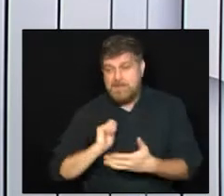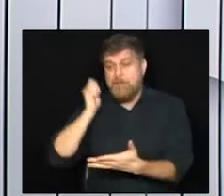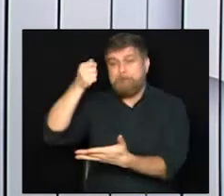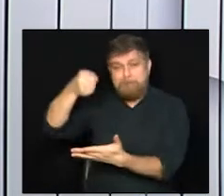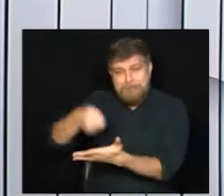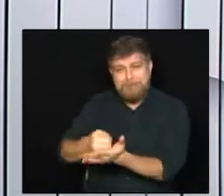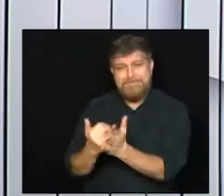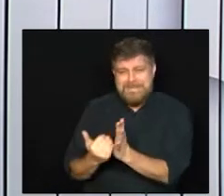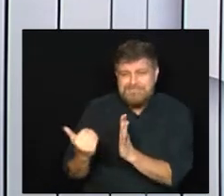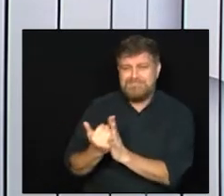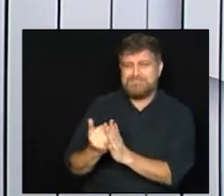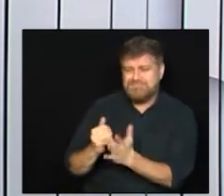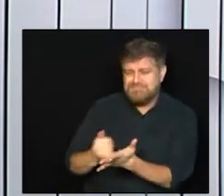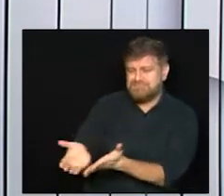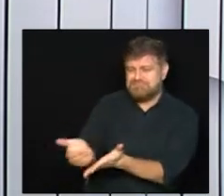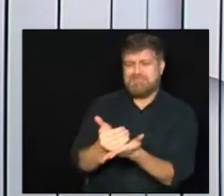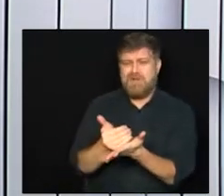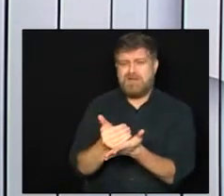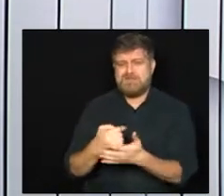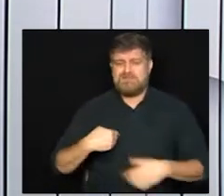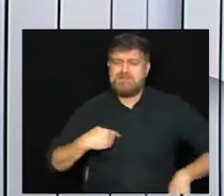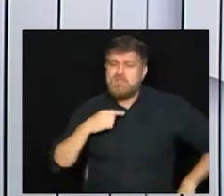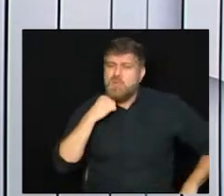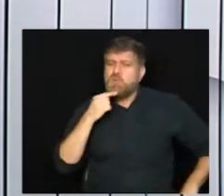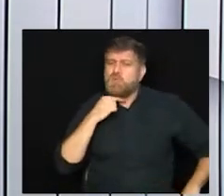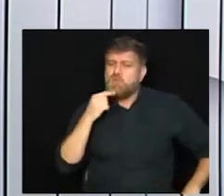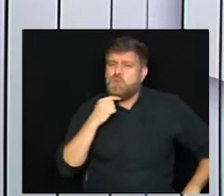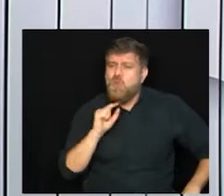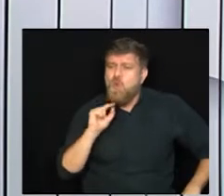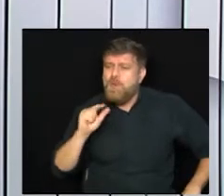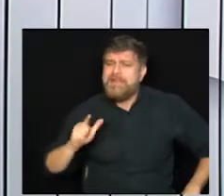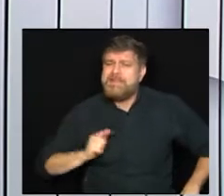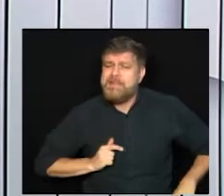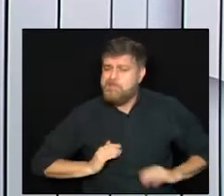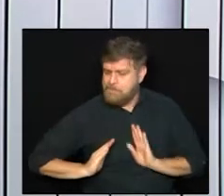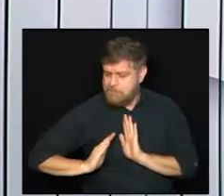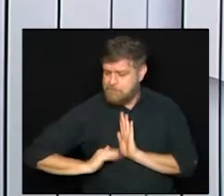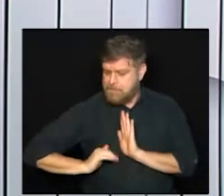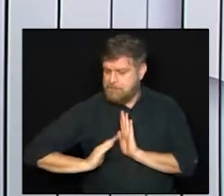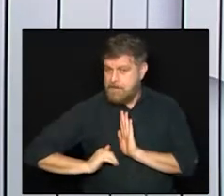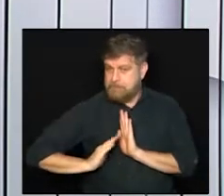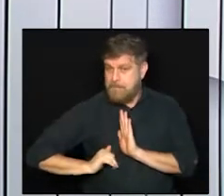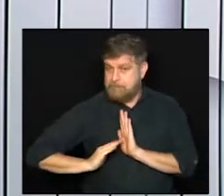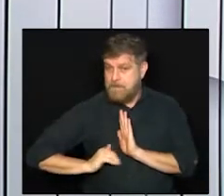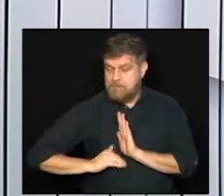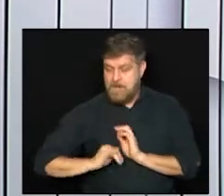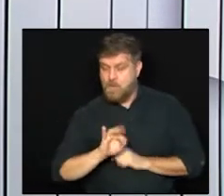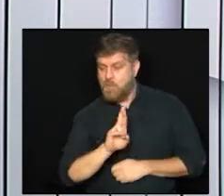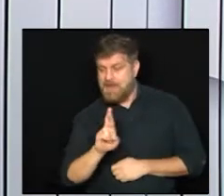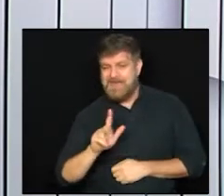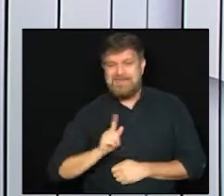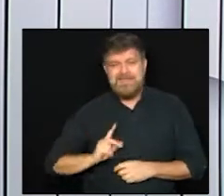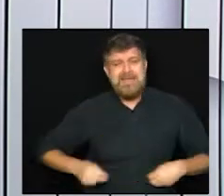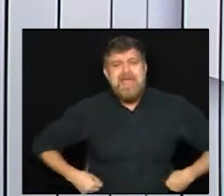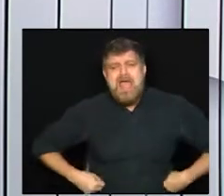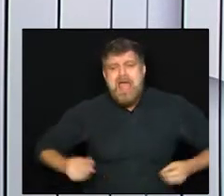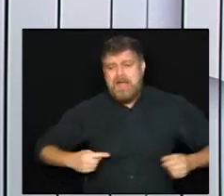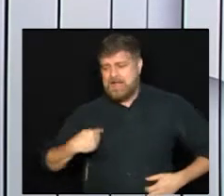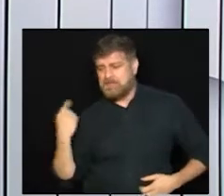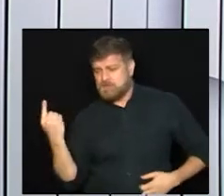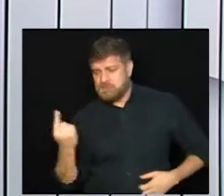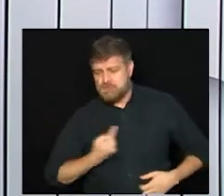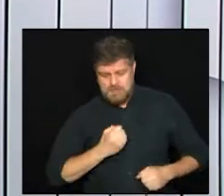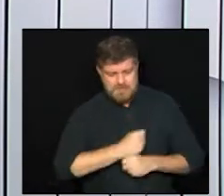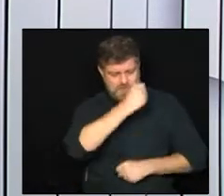mais impostos. Então a minha dúvida é, o que é possível deduzir do imposto de renda? Que gastos que nós temos